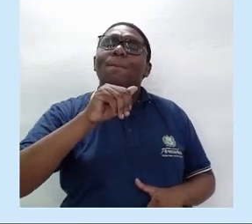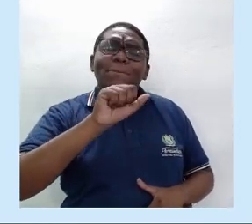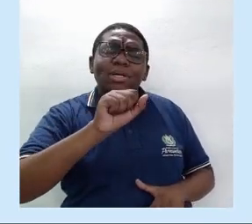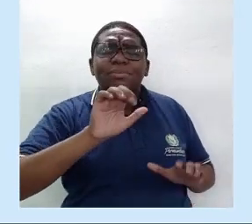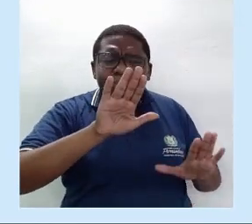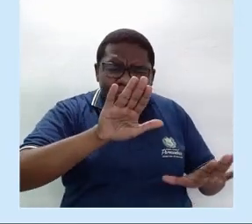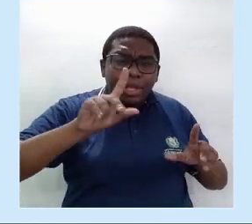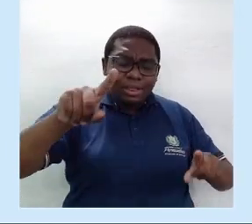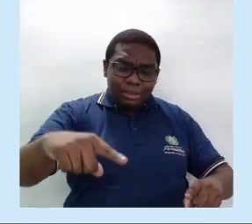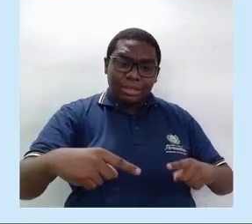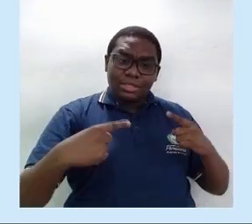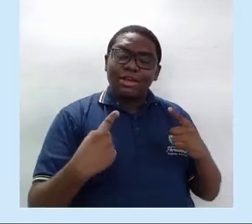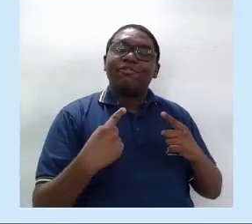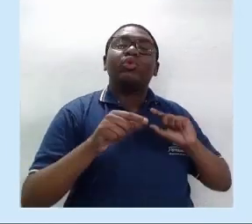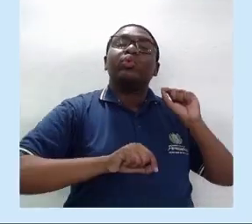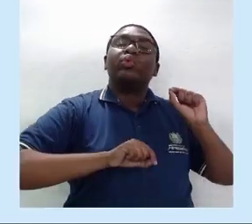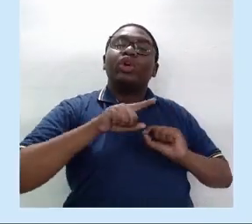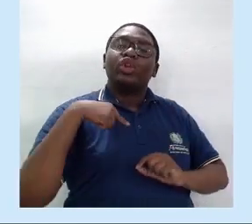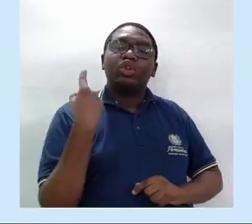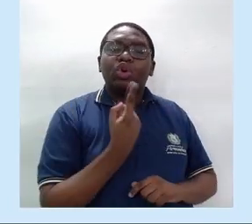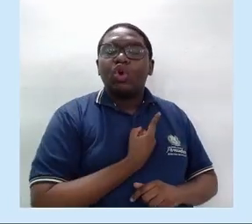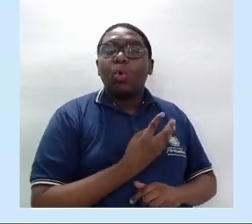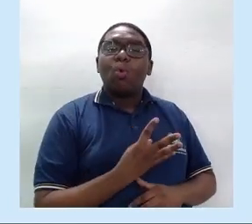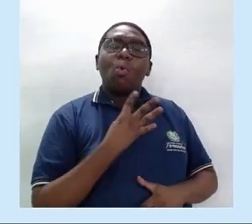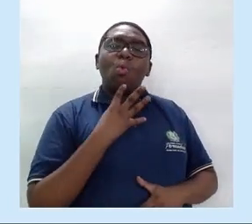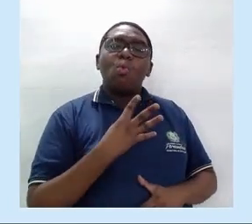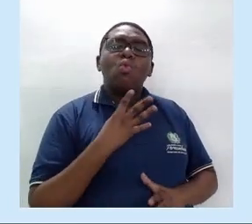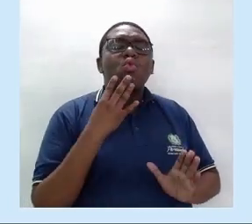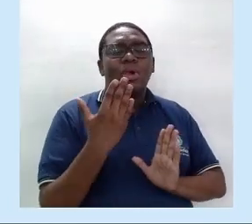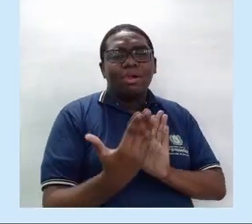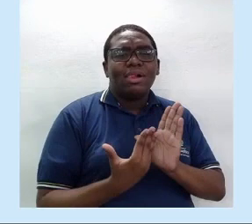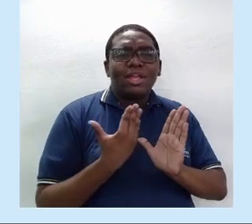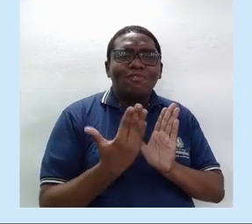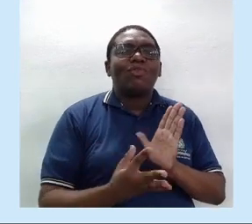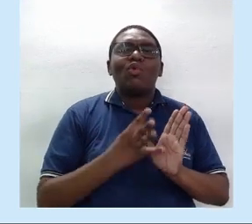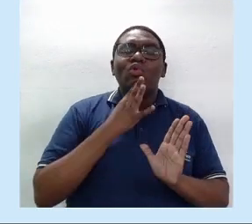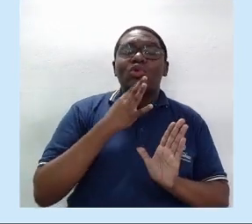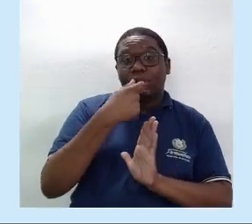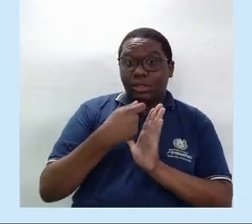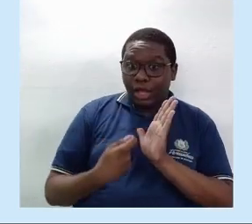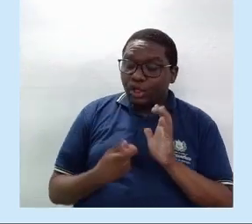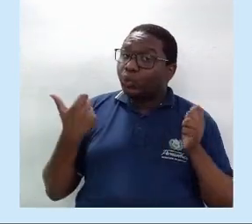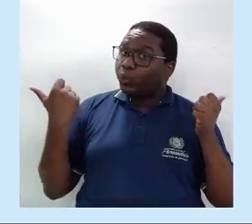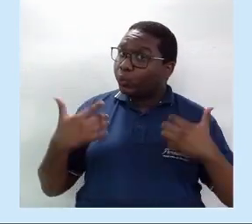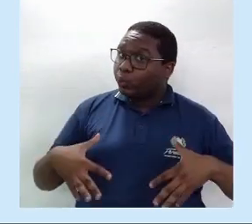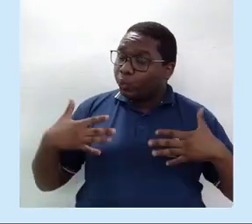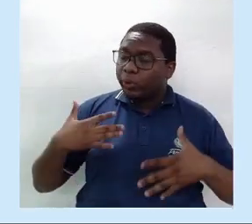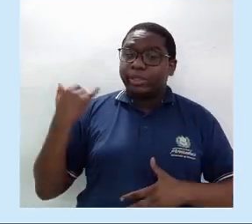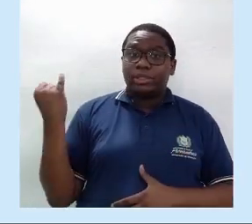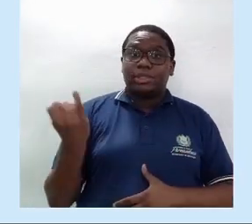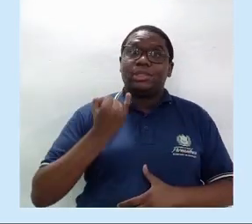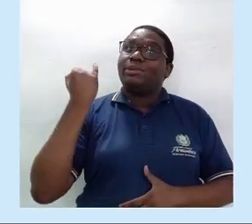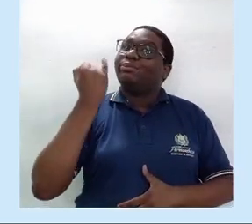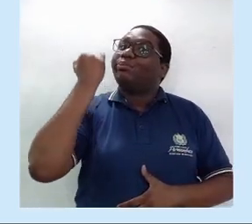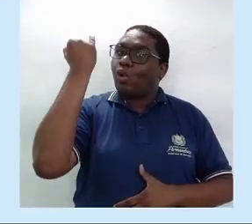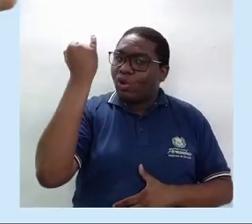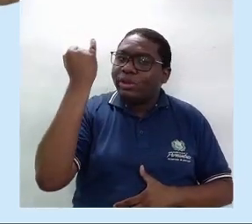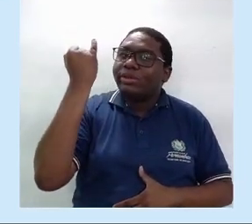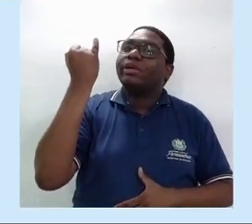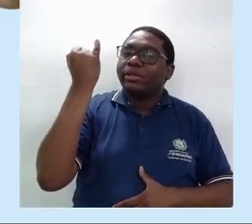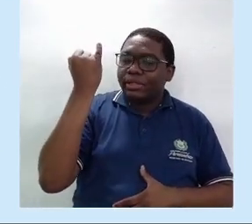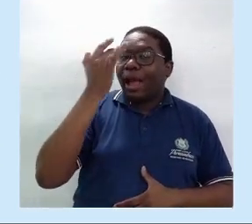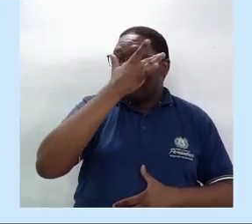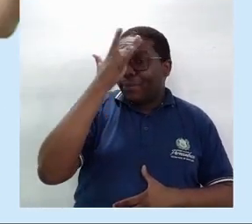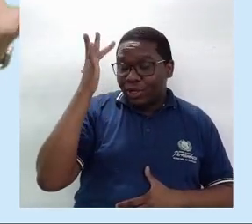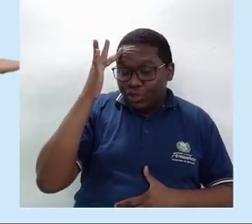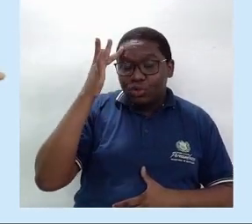conhecer as obras, conhecer os textos que são caros, sagrados para aqueles que são